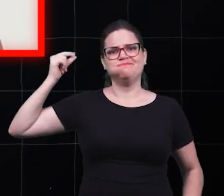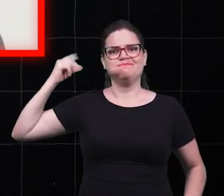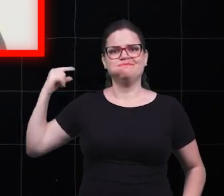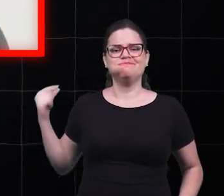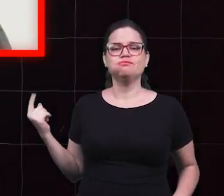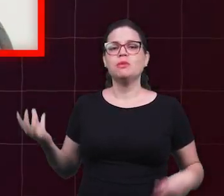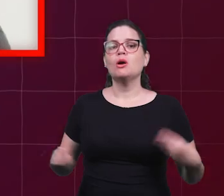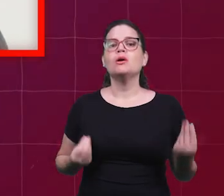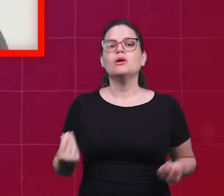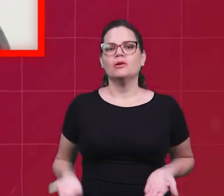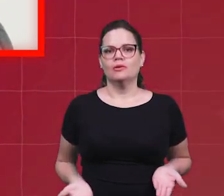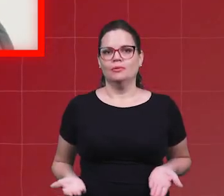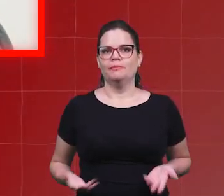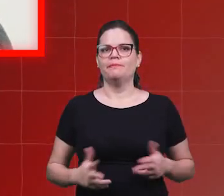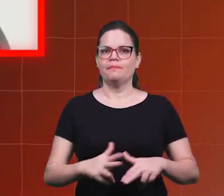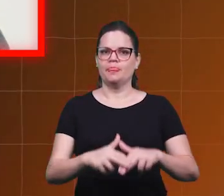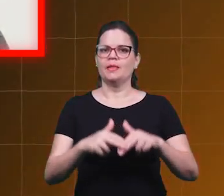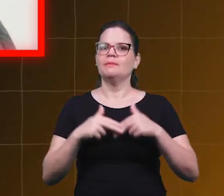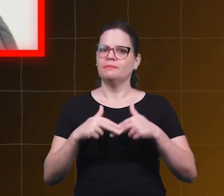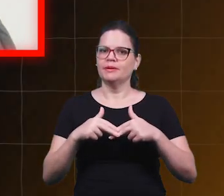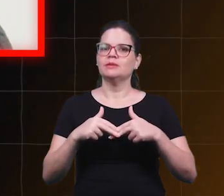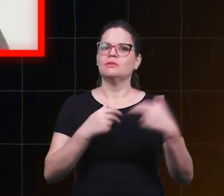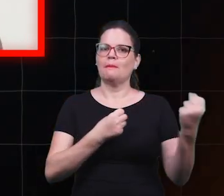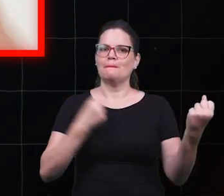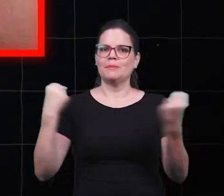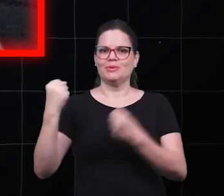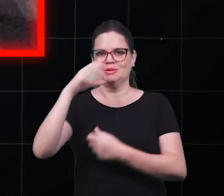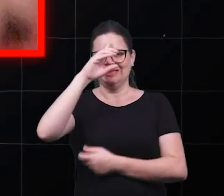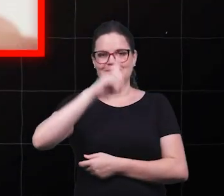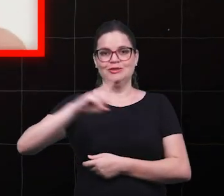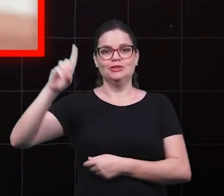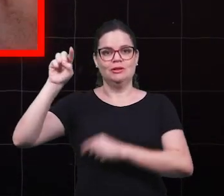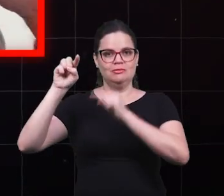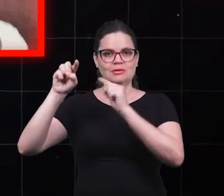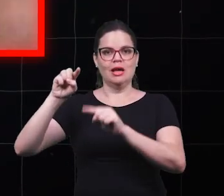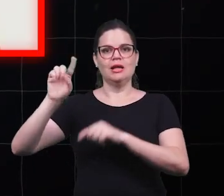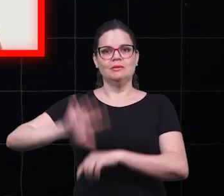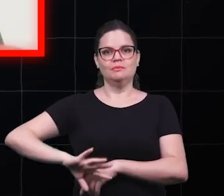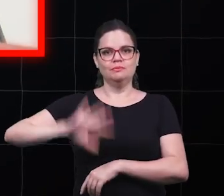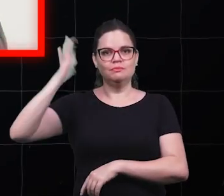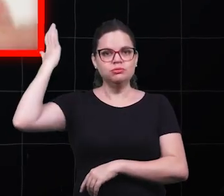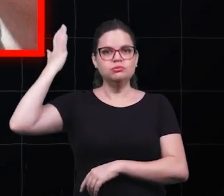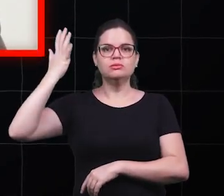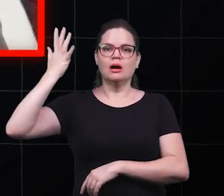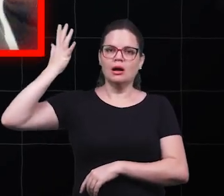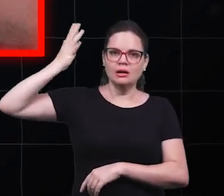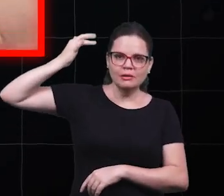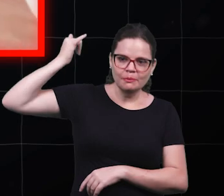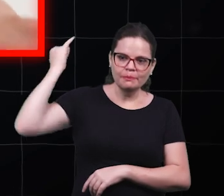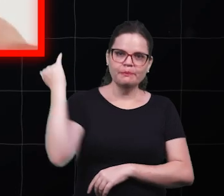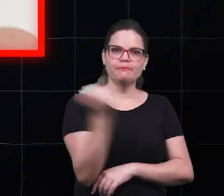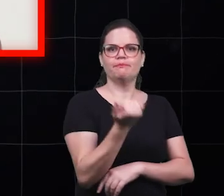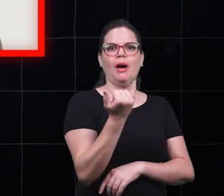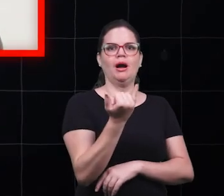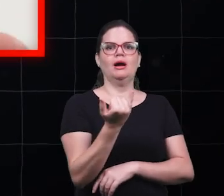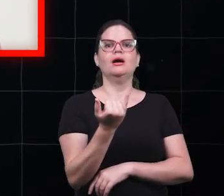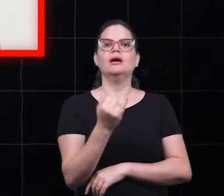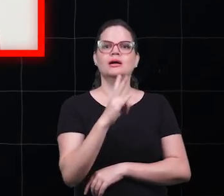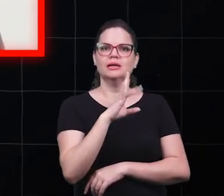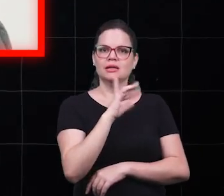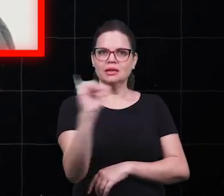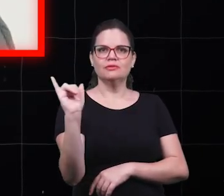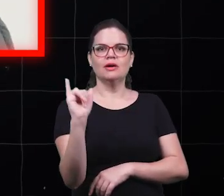do poder da trombeta de Deus, do poder do som, da palavra que